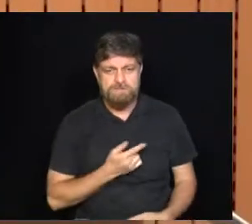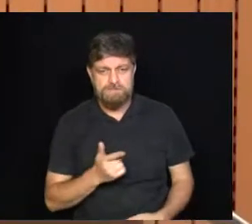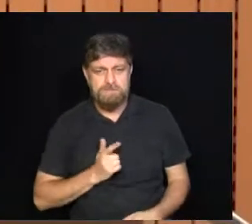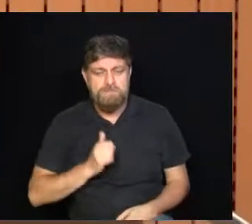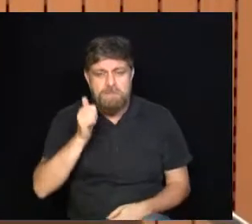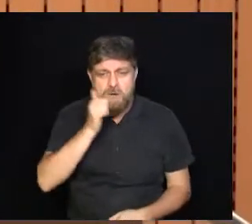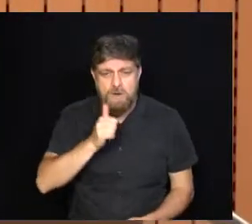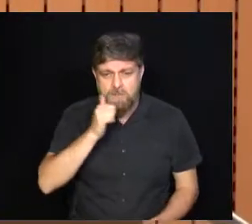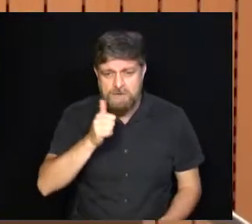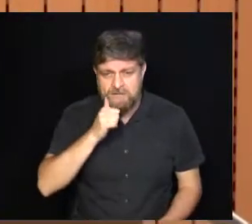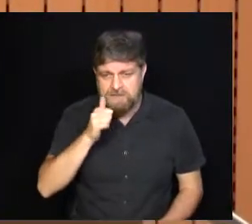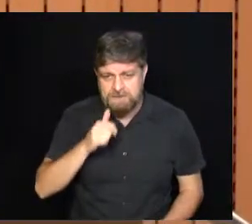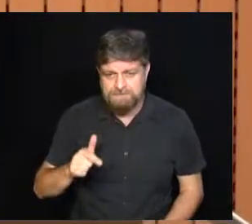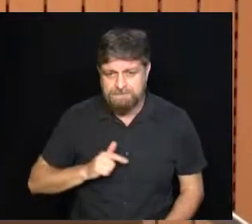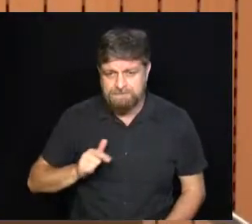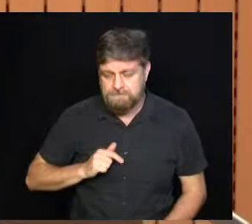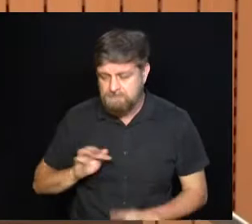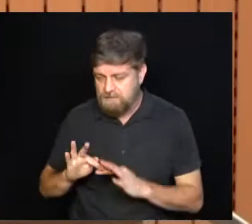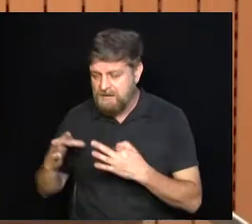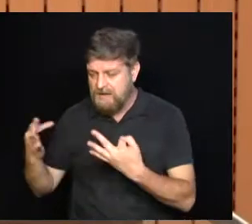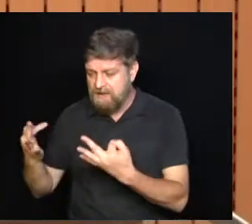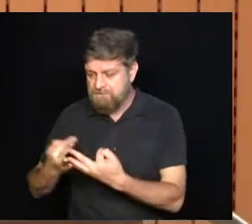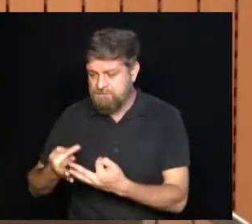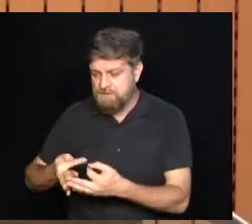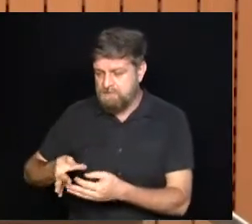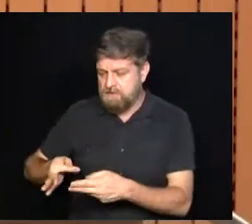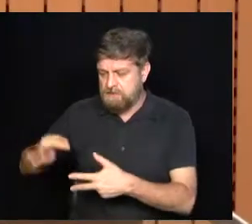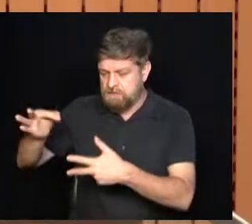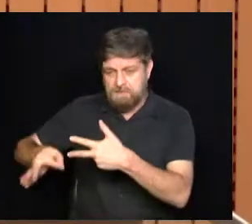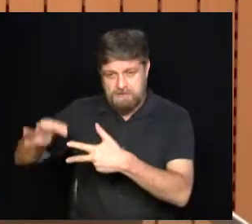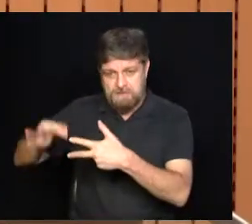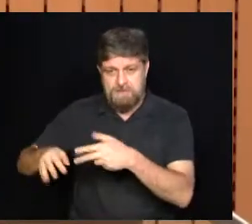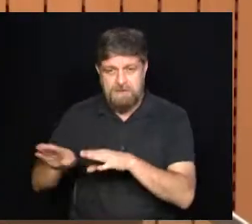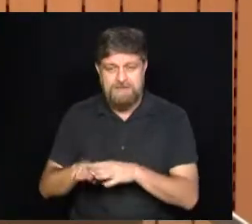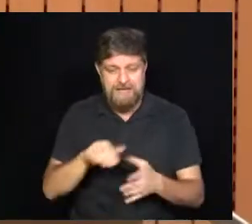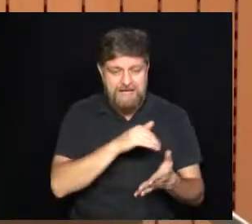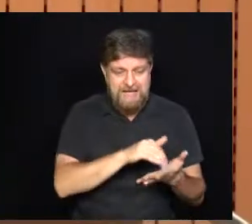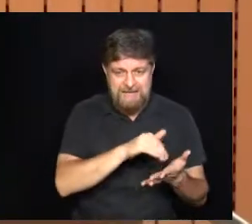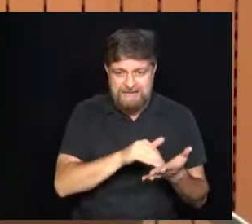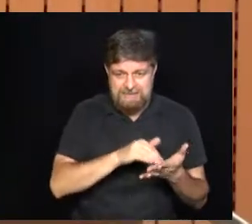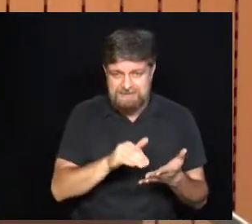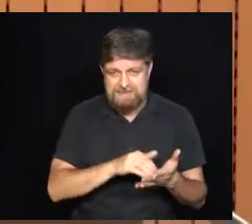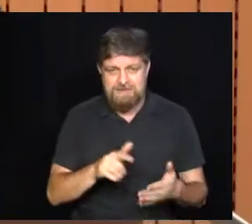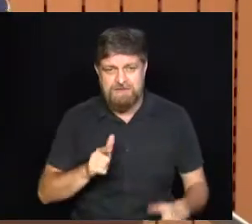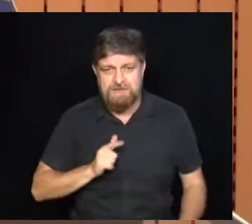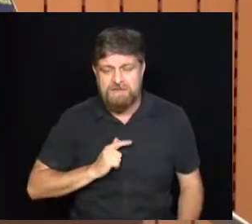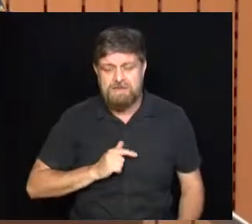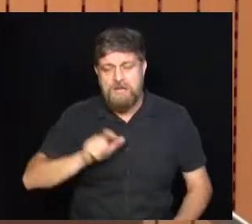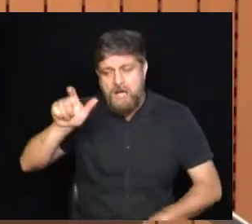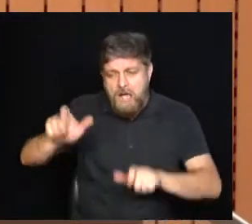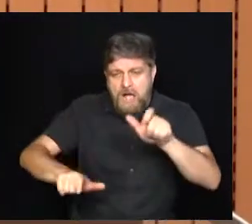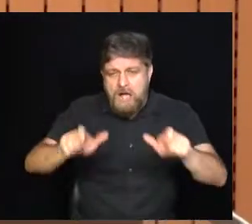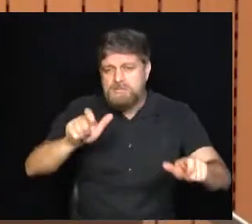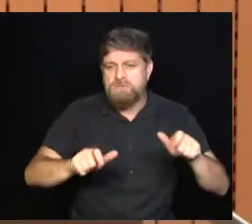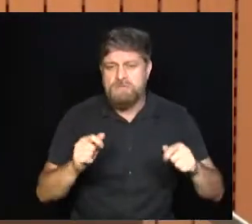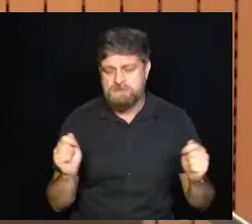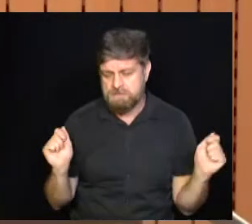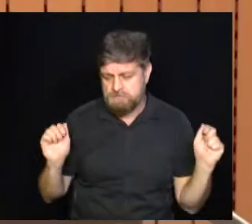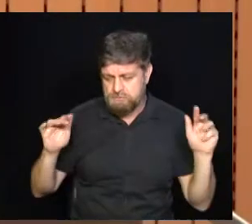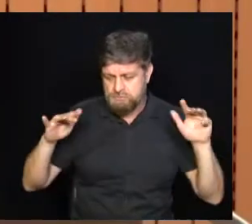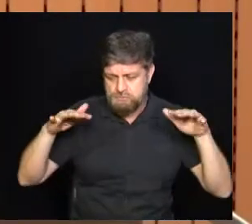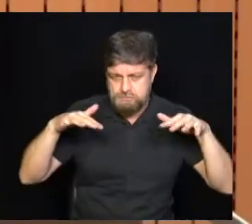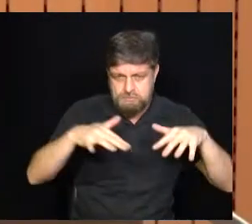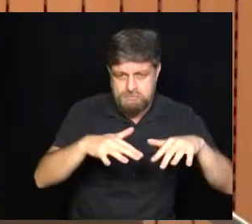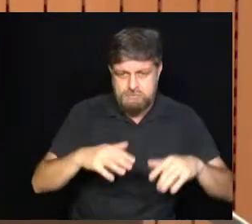mulheres encaminhadas da Vara da Família, da rede de apoio, que a secretária vai falar, SEAMO, Casa Abrigo, DDM, então de